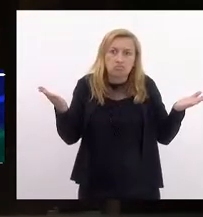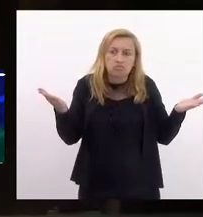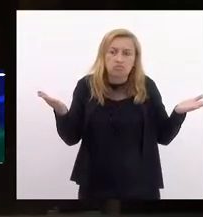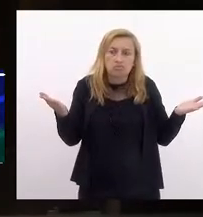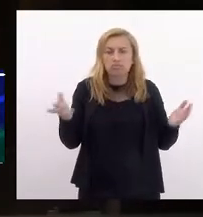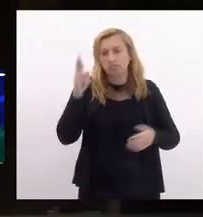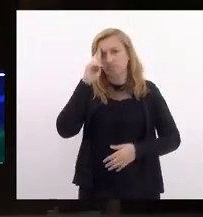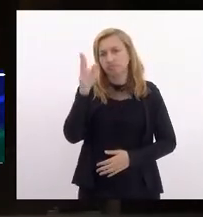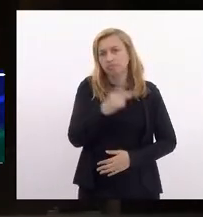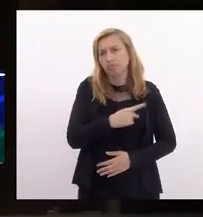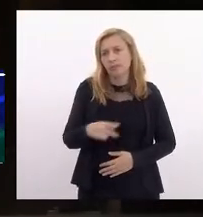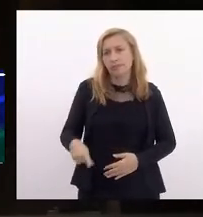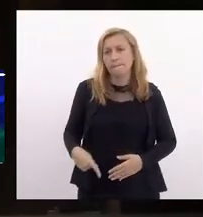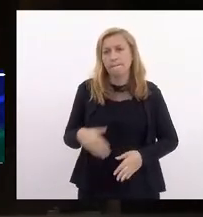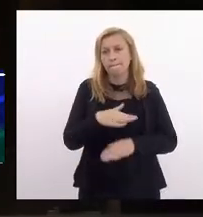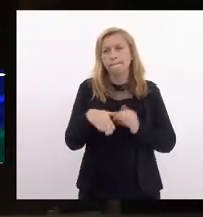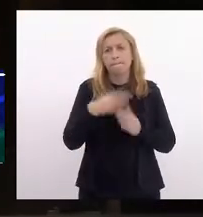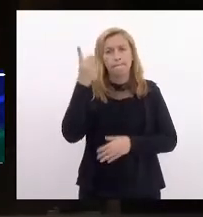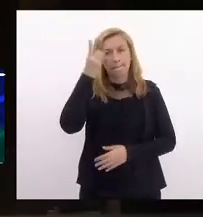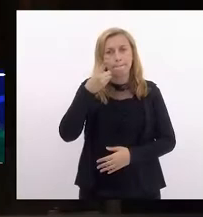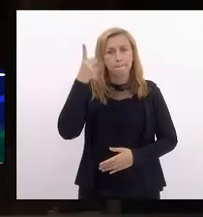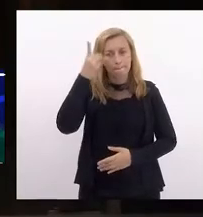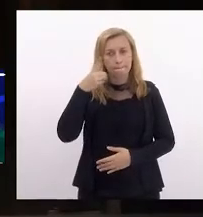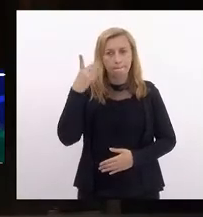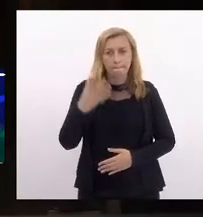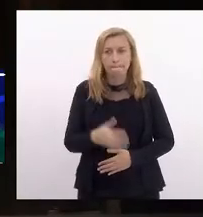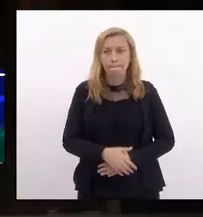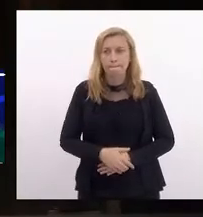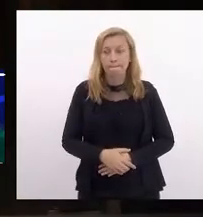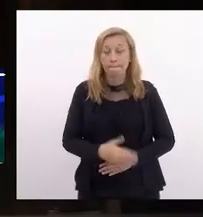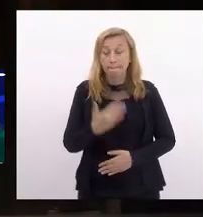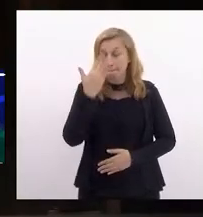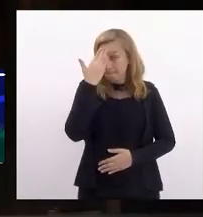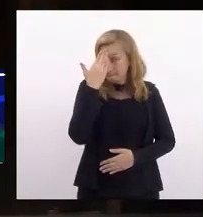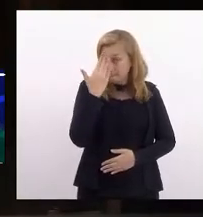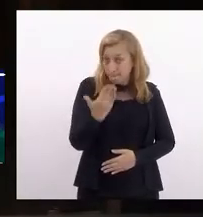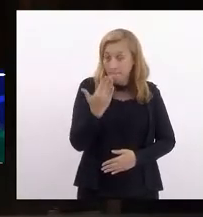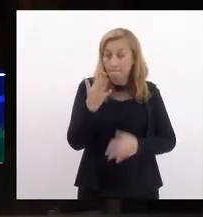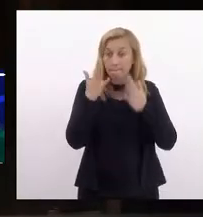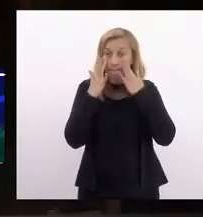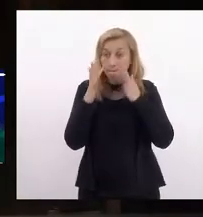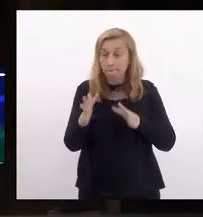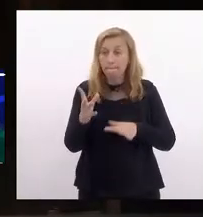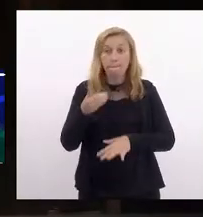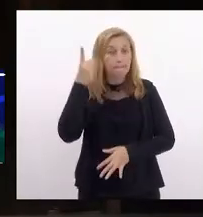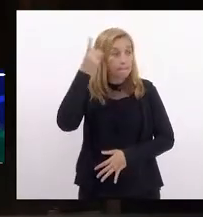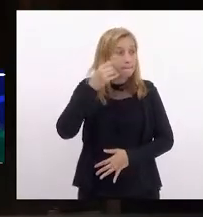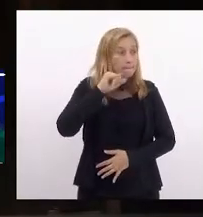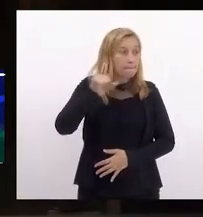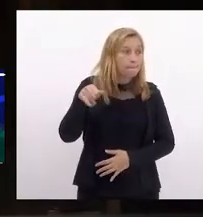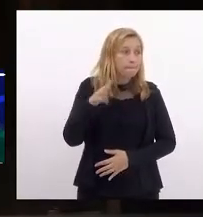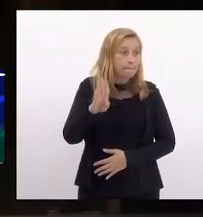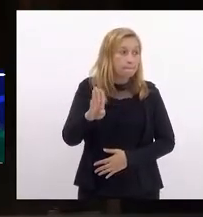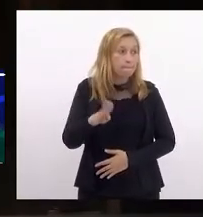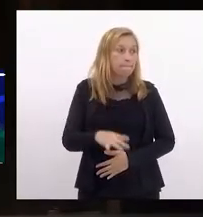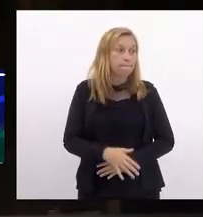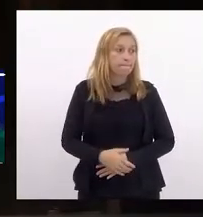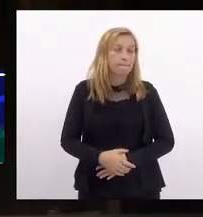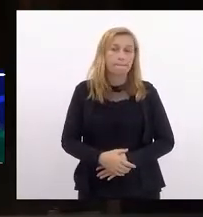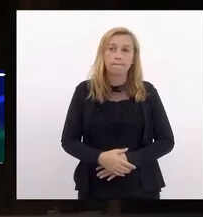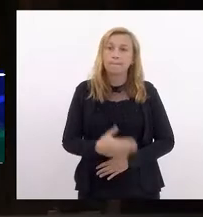o senhor presidente senhores deputados eu agradeço a sua atenção Deputado Jair Bittencourt